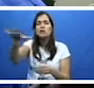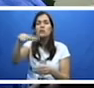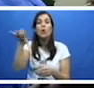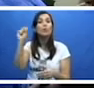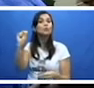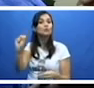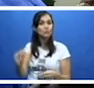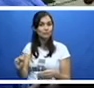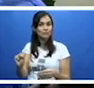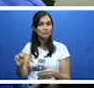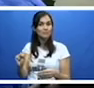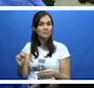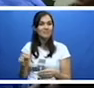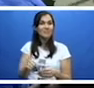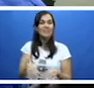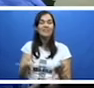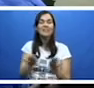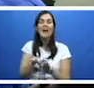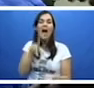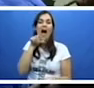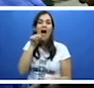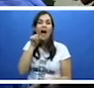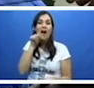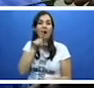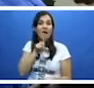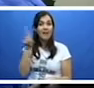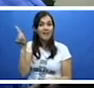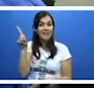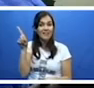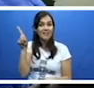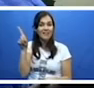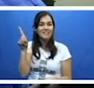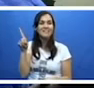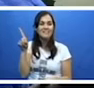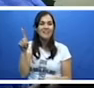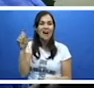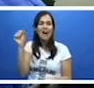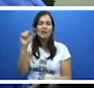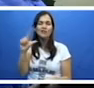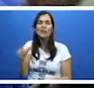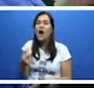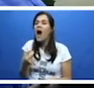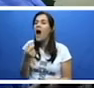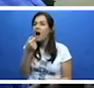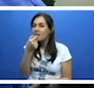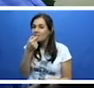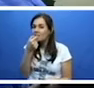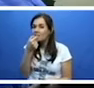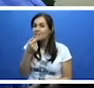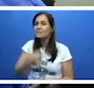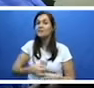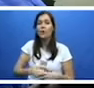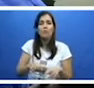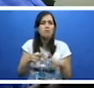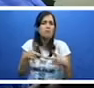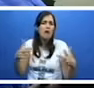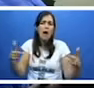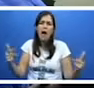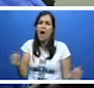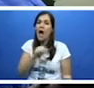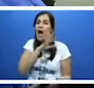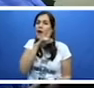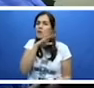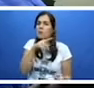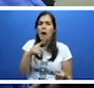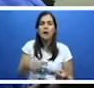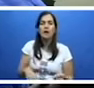e talvez a principal Av a gralha-azul que tem até um Pinhão uma semente na boca não existe vários animais